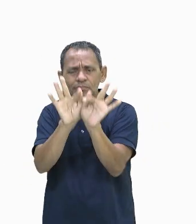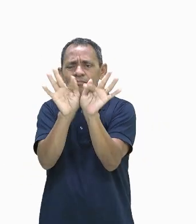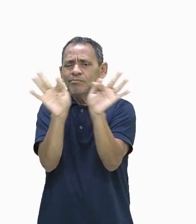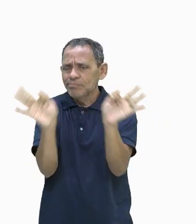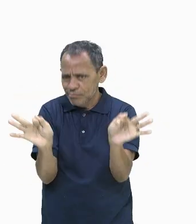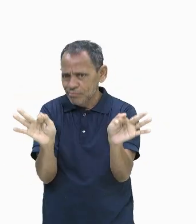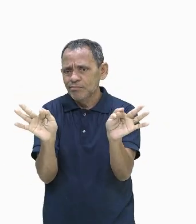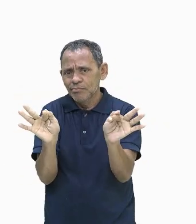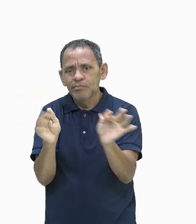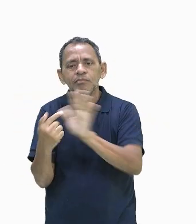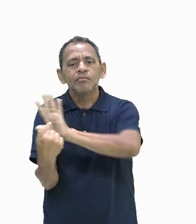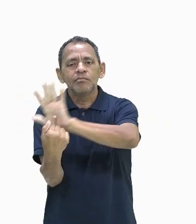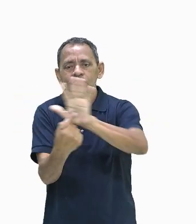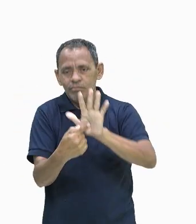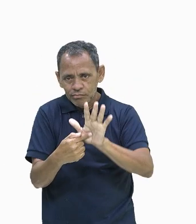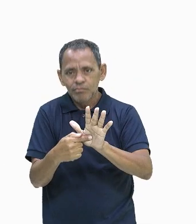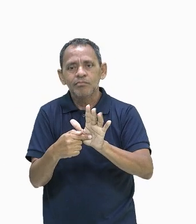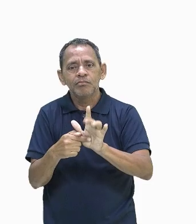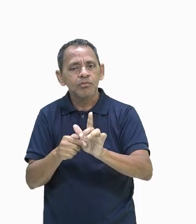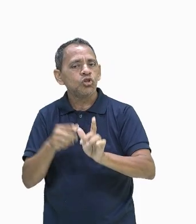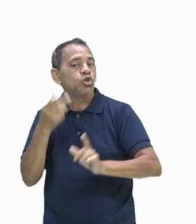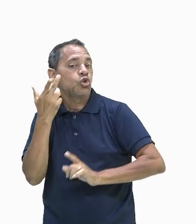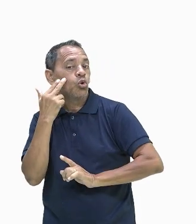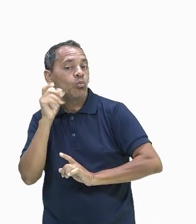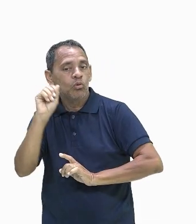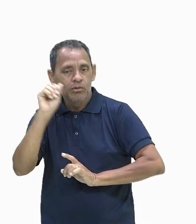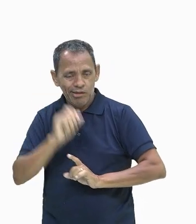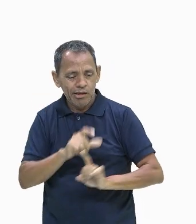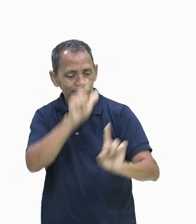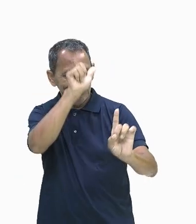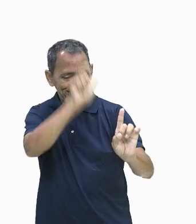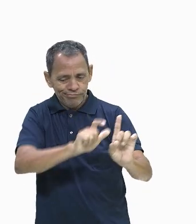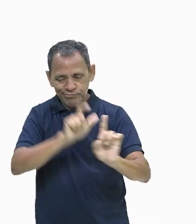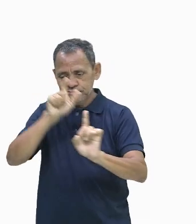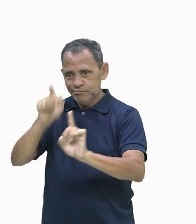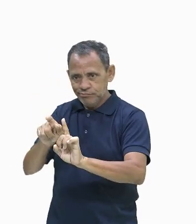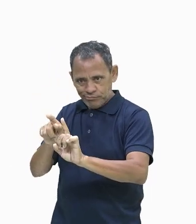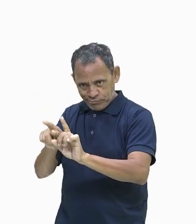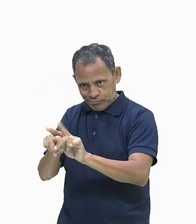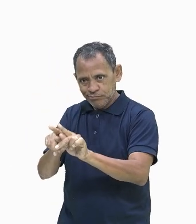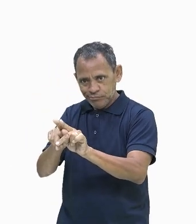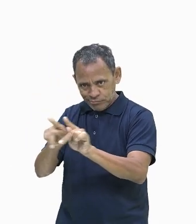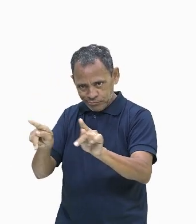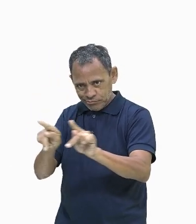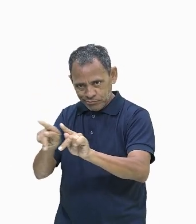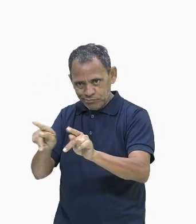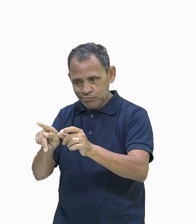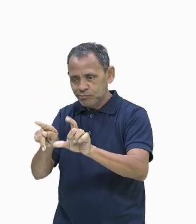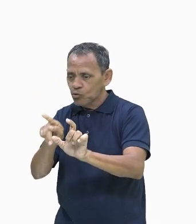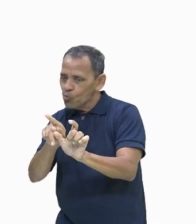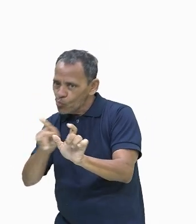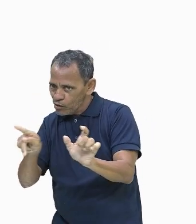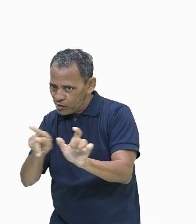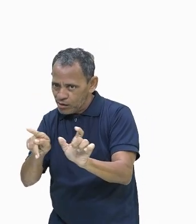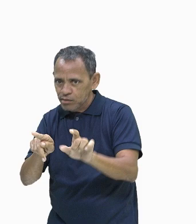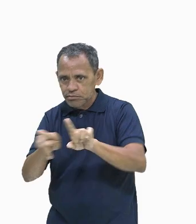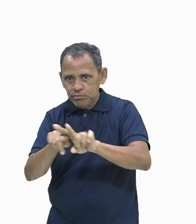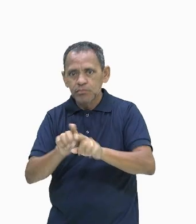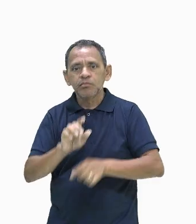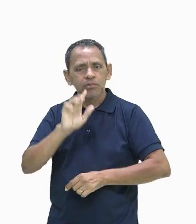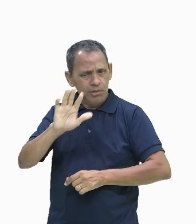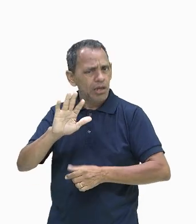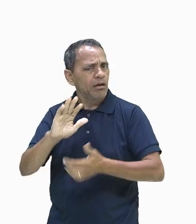normalmente sujeito e predicado. E, apenas excepcionalmente, teremos orações em que só há o